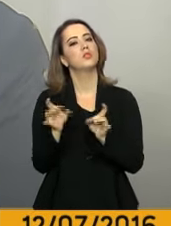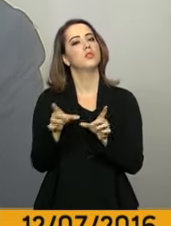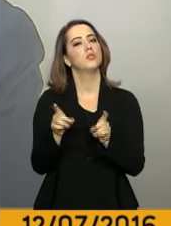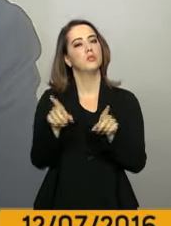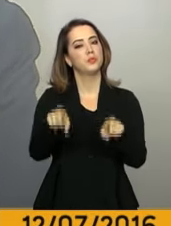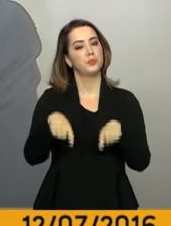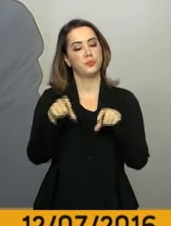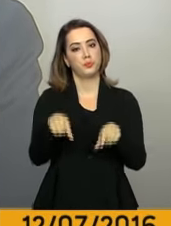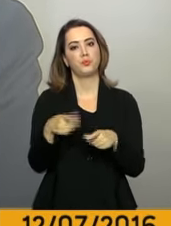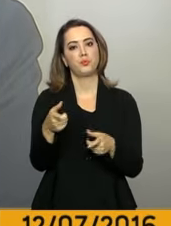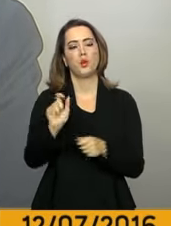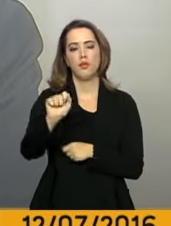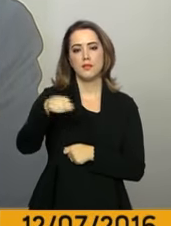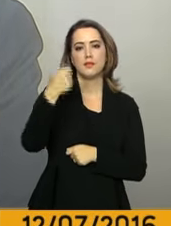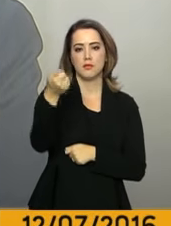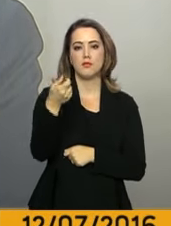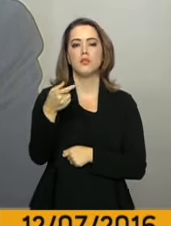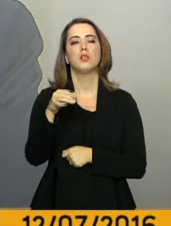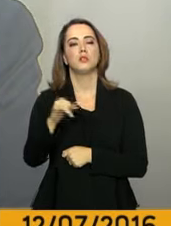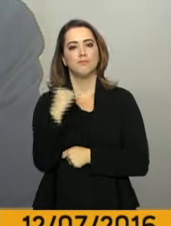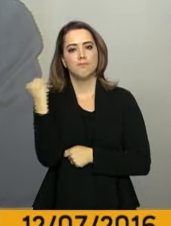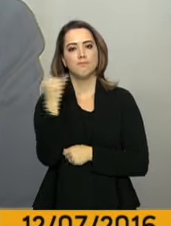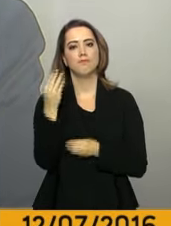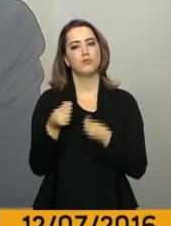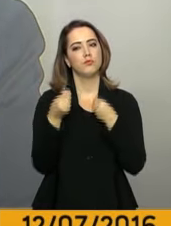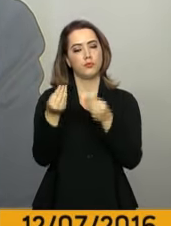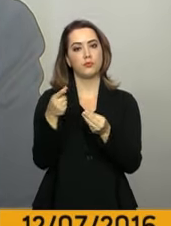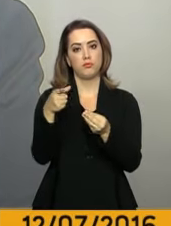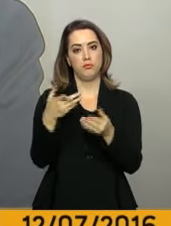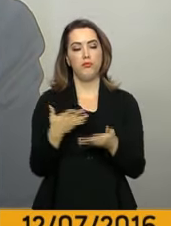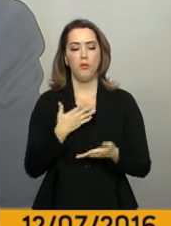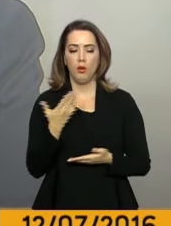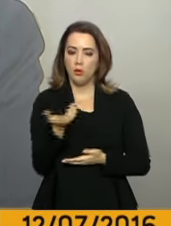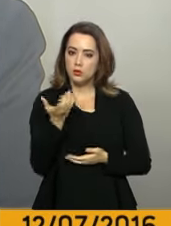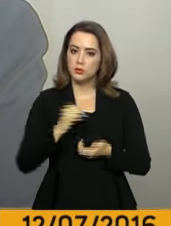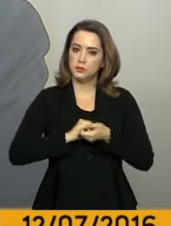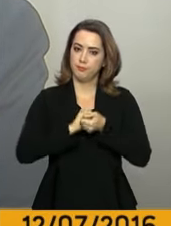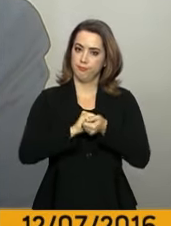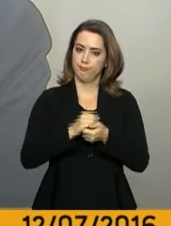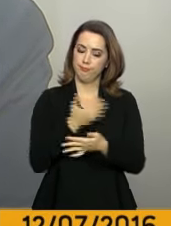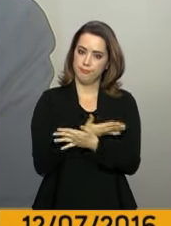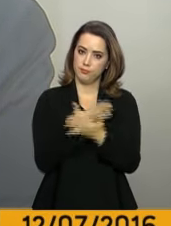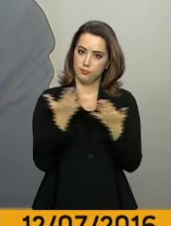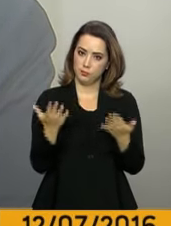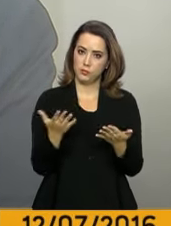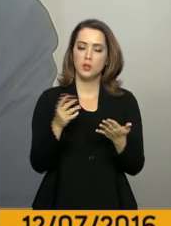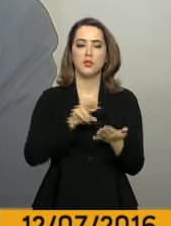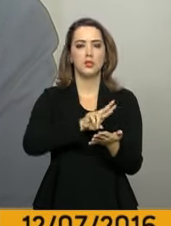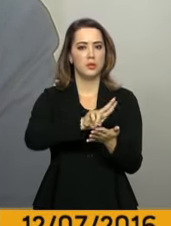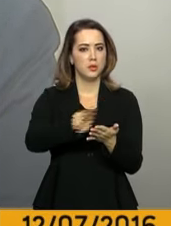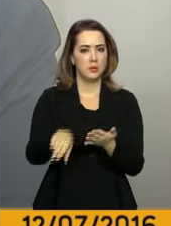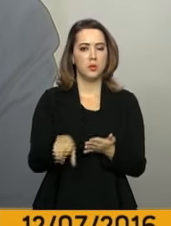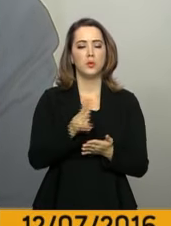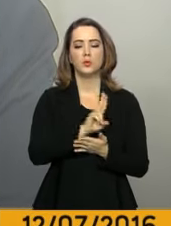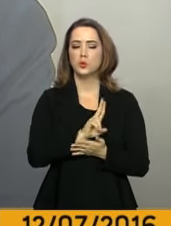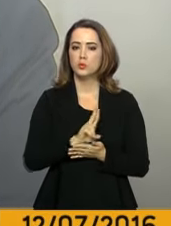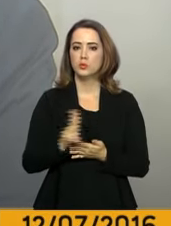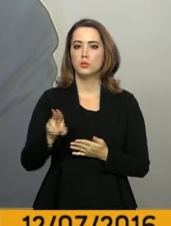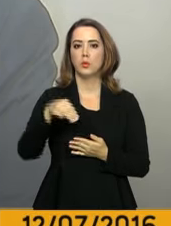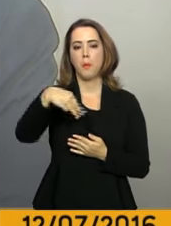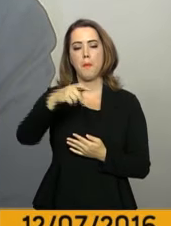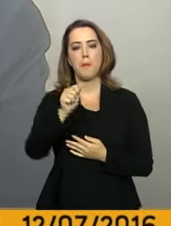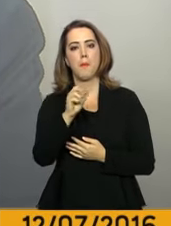faço questão de aqui ressaltar eu quero cumprimentar a todos cumprimentar o nosso Marcos Montes velho colega